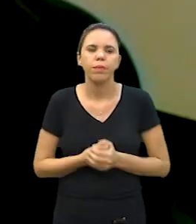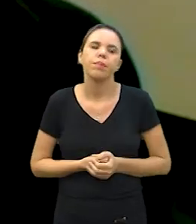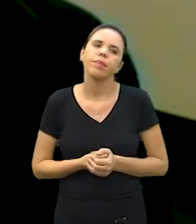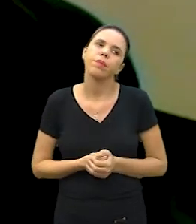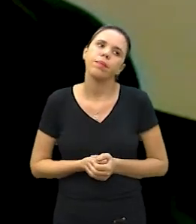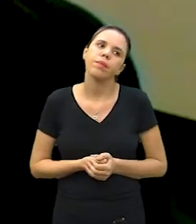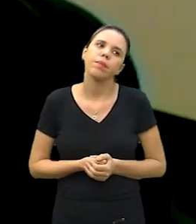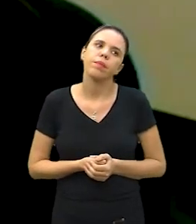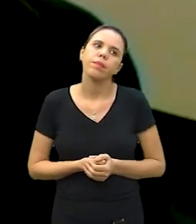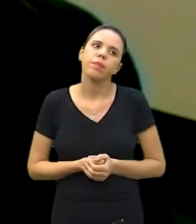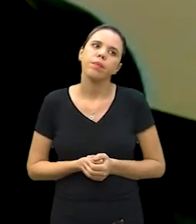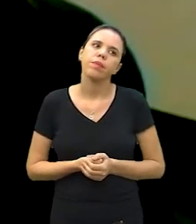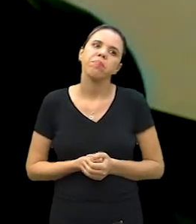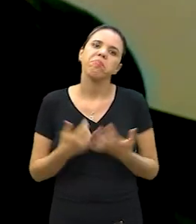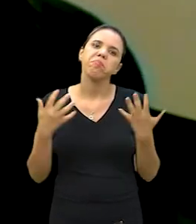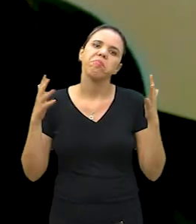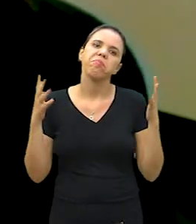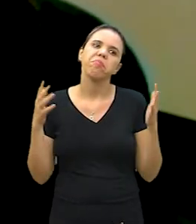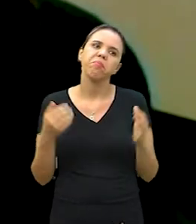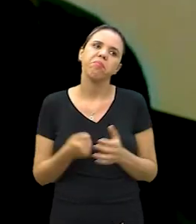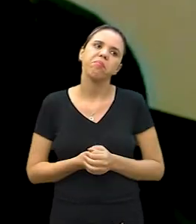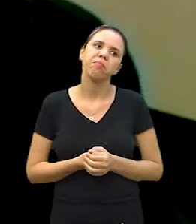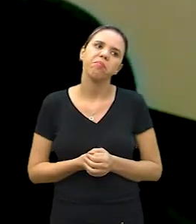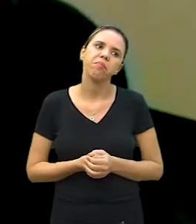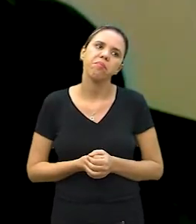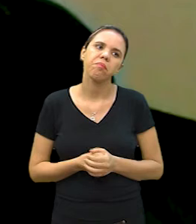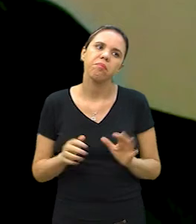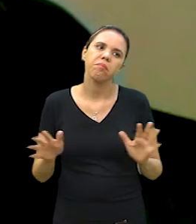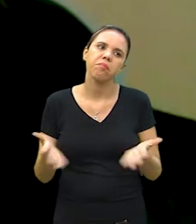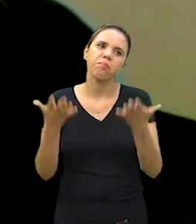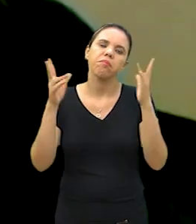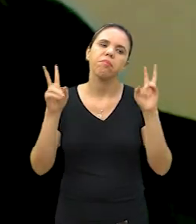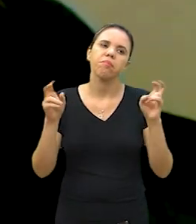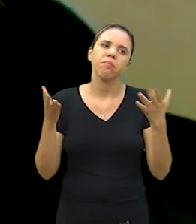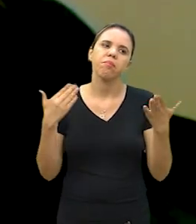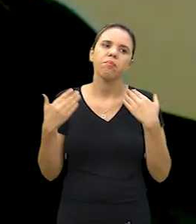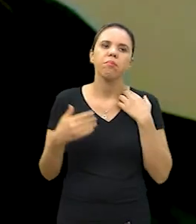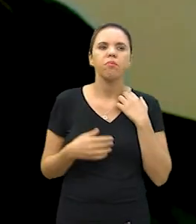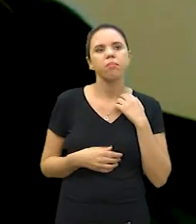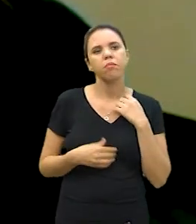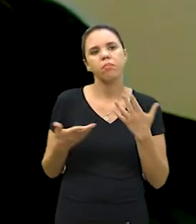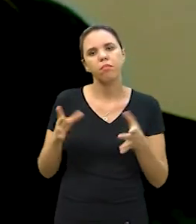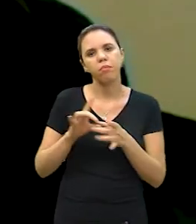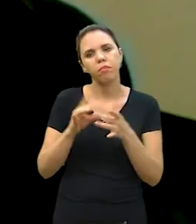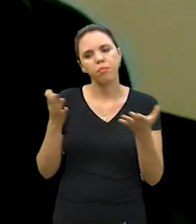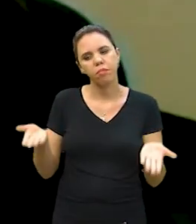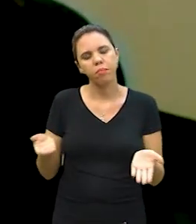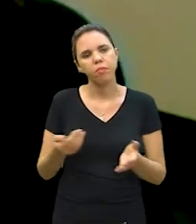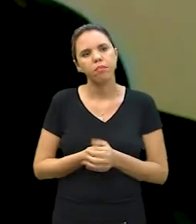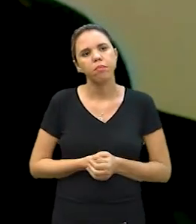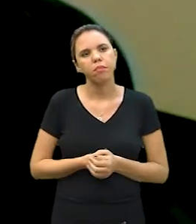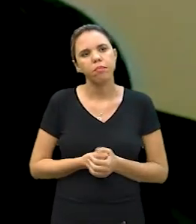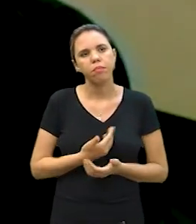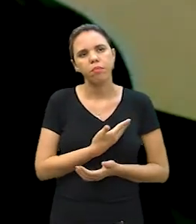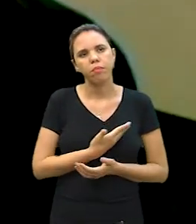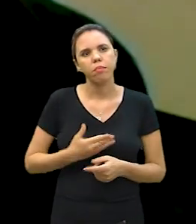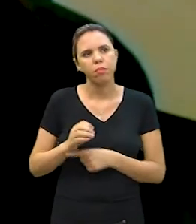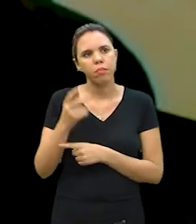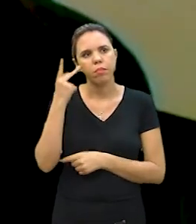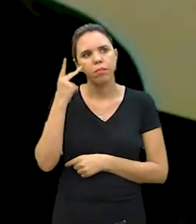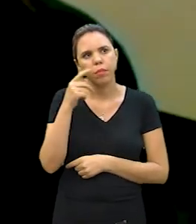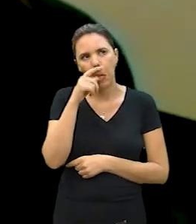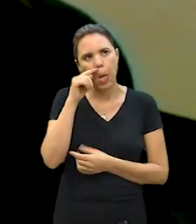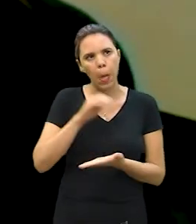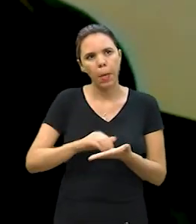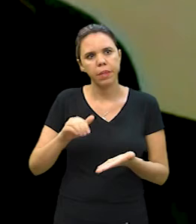da população, então vocês estão de parabéns por promoverem esse debate. Estou aqui à disposição, o Governo do Estado de